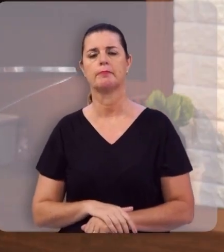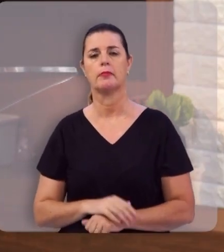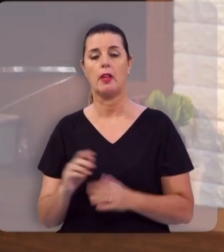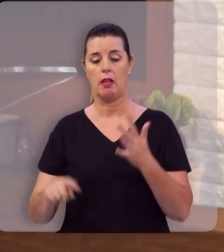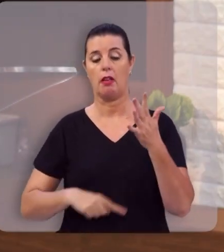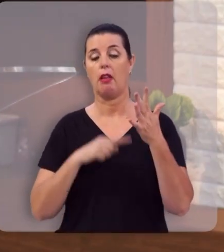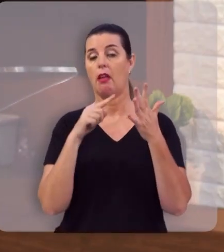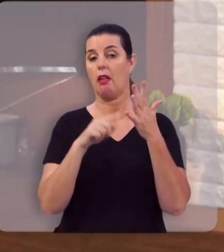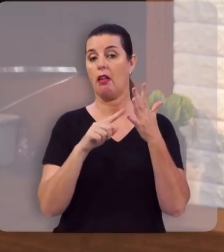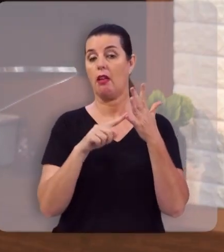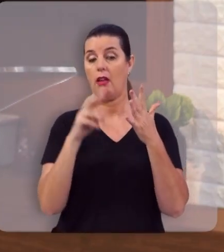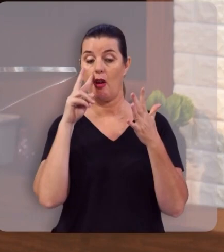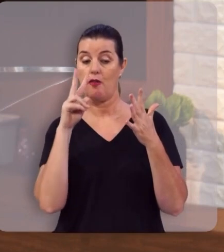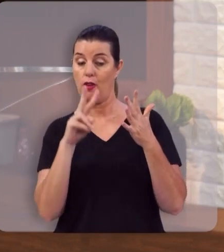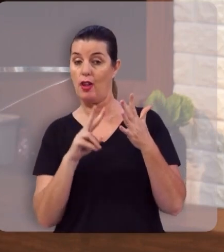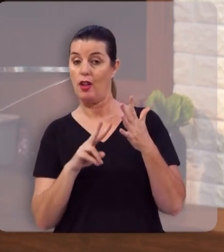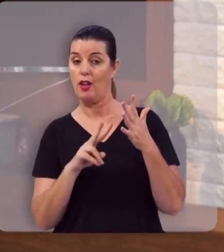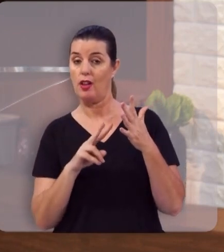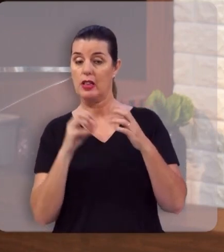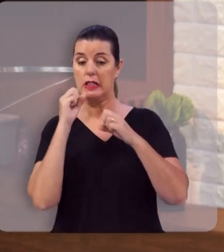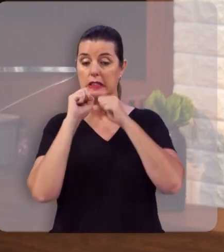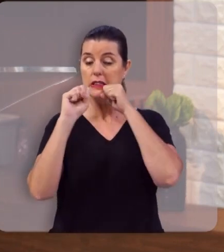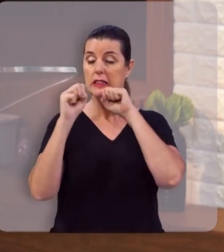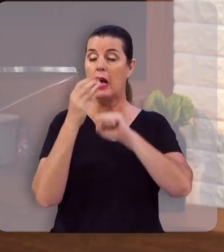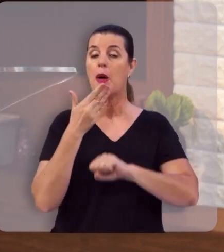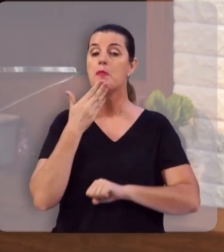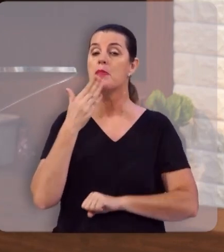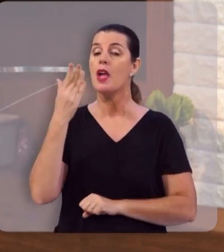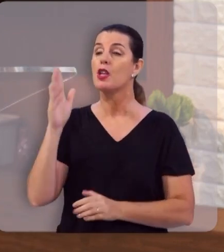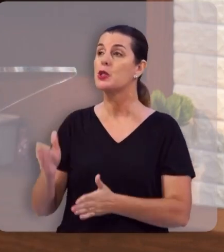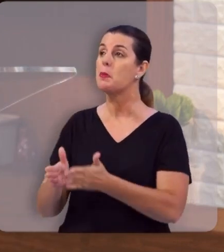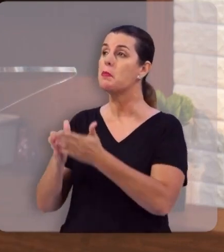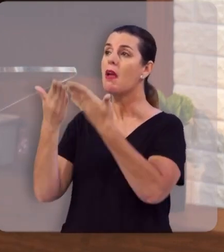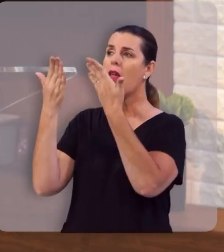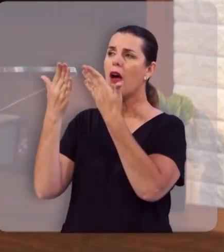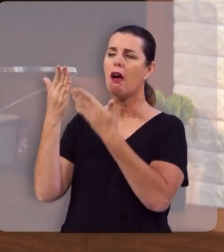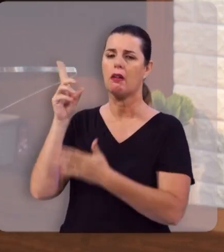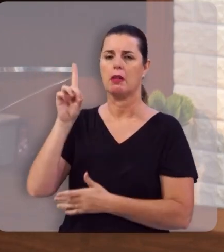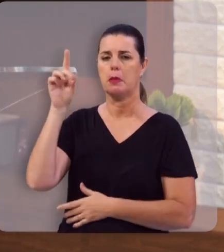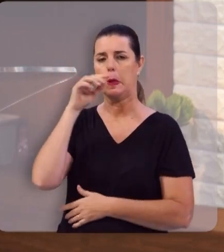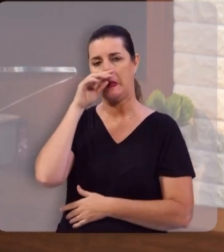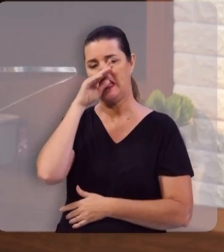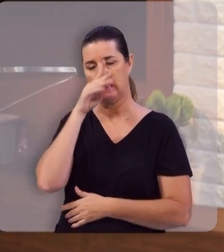Mas em quinto lugar, note comigo que o salmista está pedindo um milagre extraordinário.